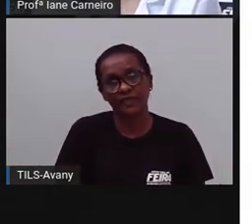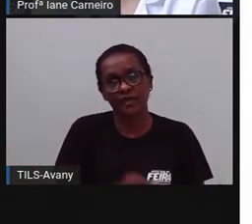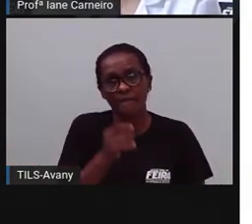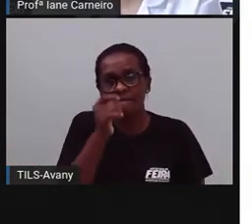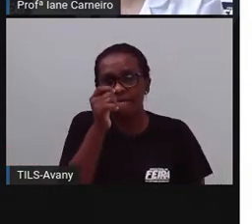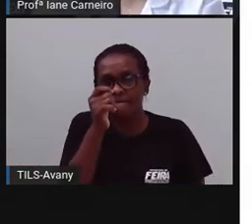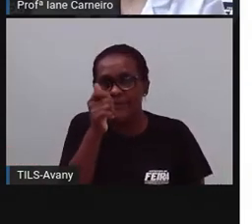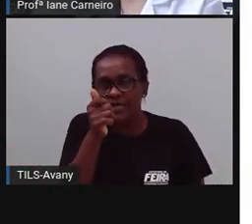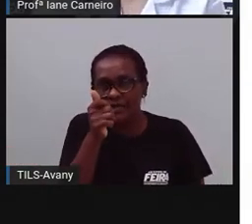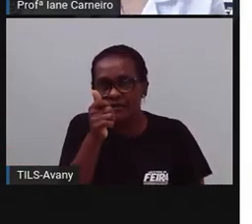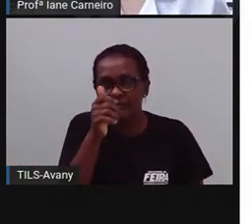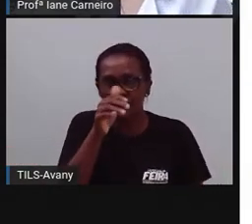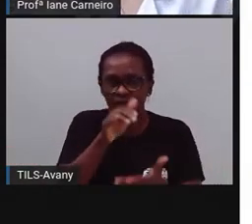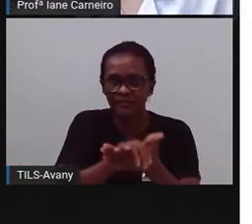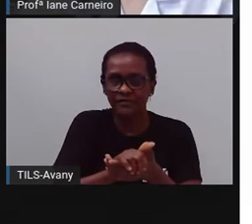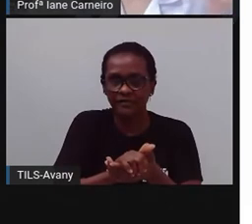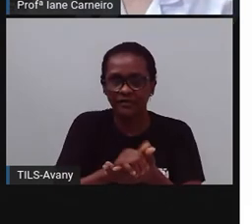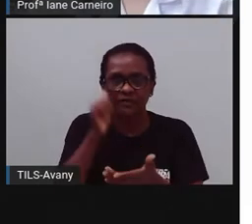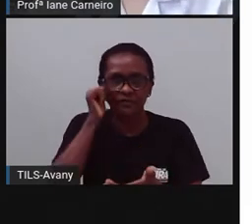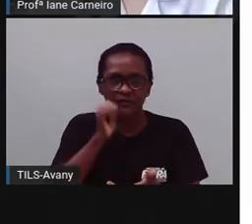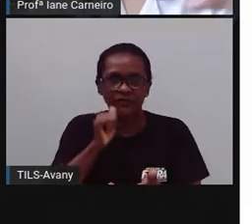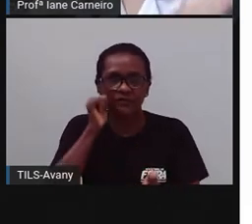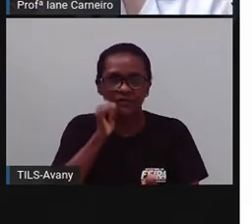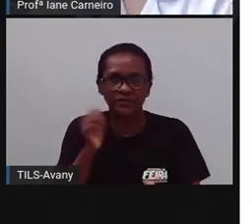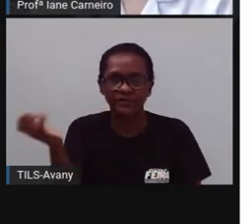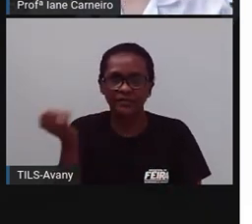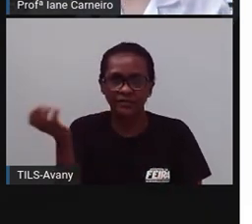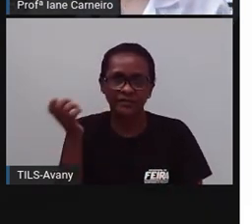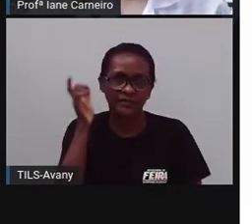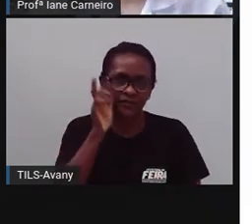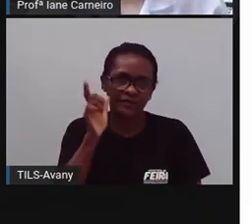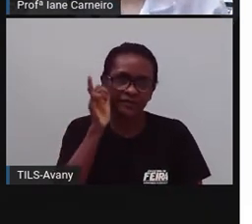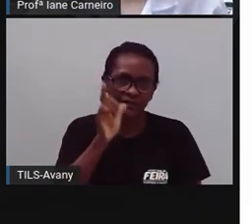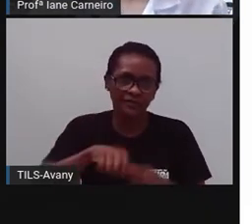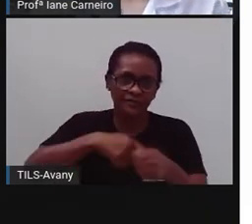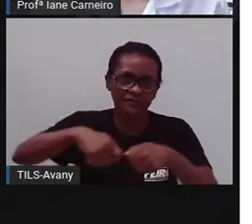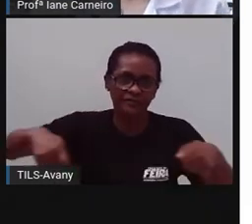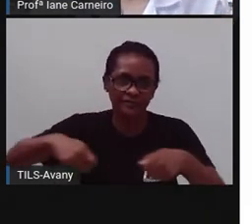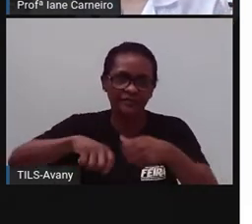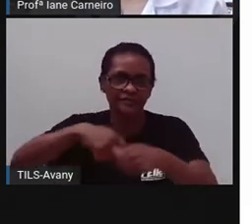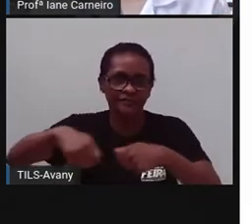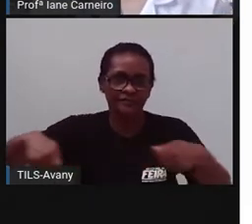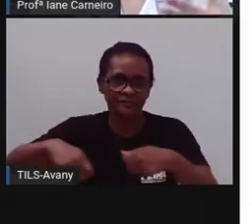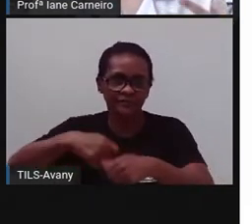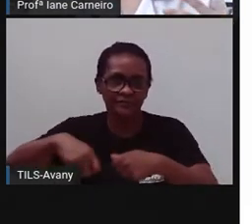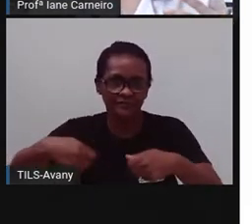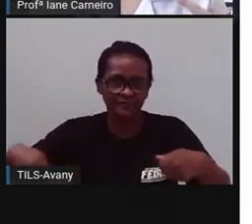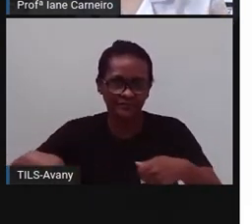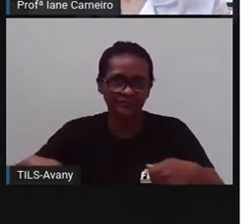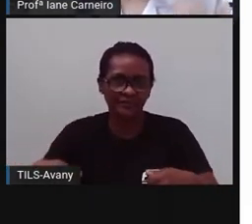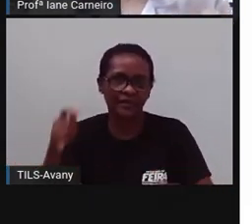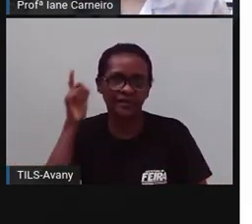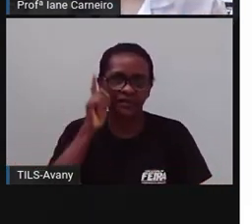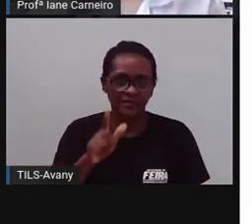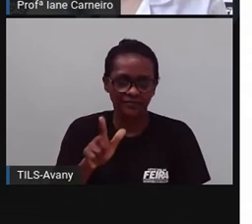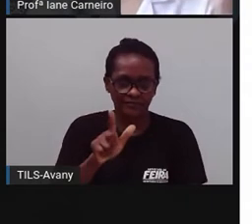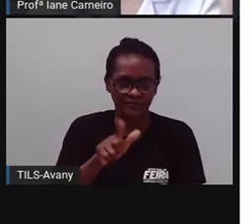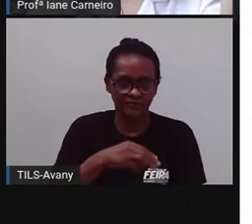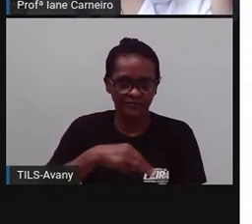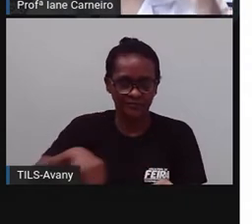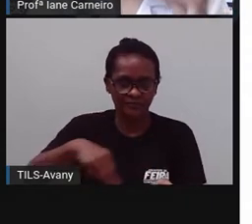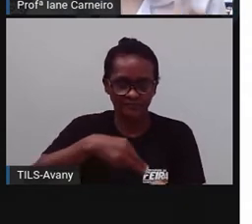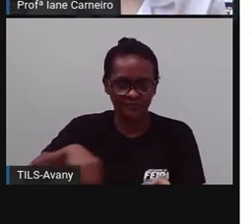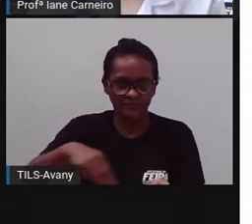casar elas fazem esse chá né para para ganhar presente dos objetos da casa nova dela com nojo E aí Aqui também